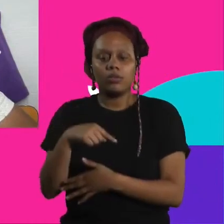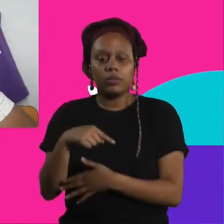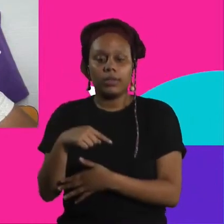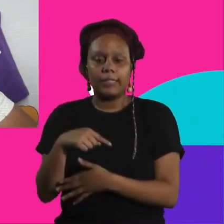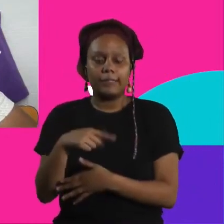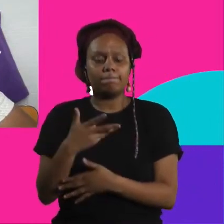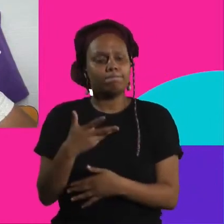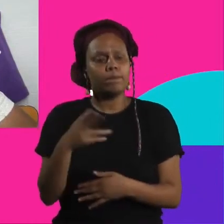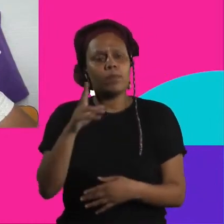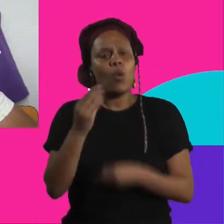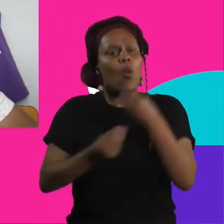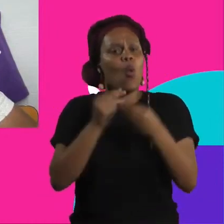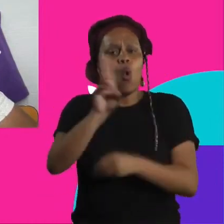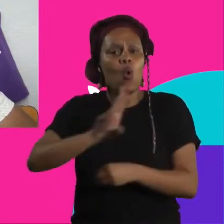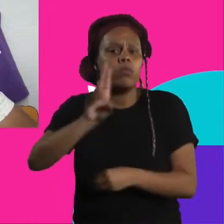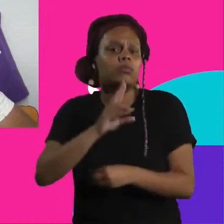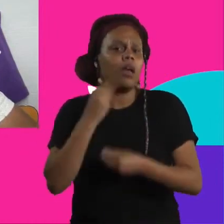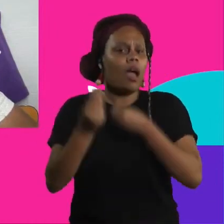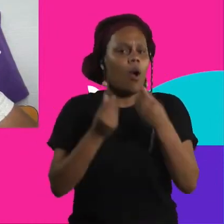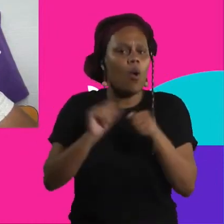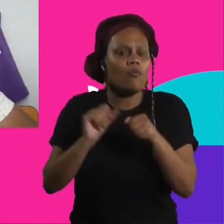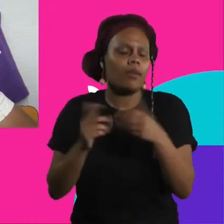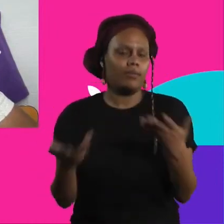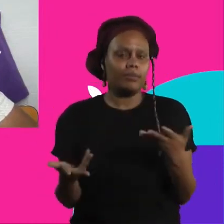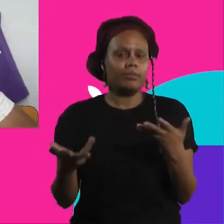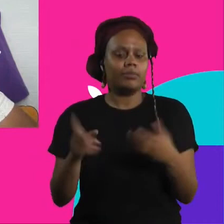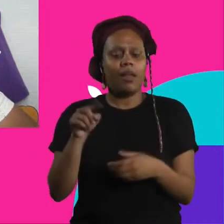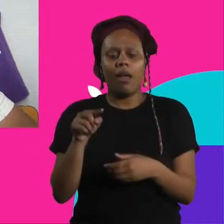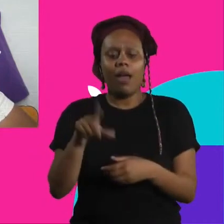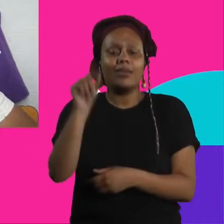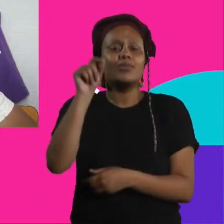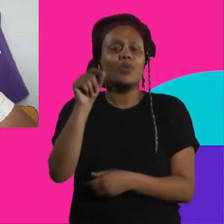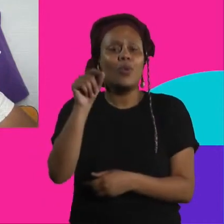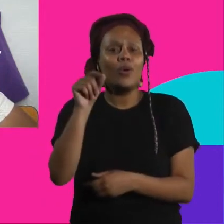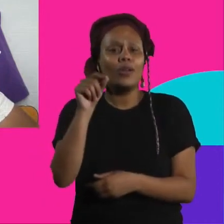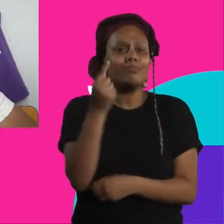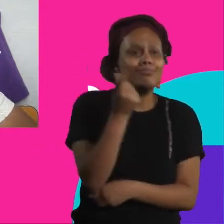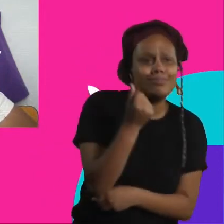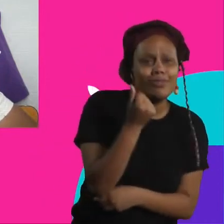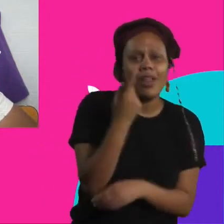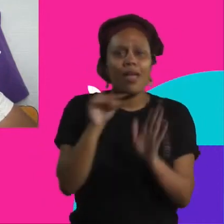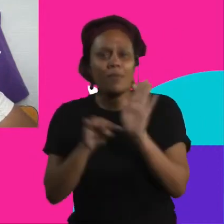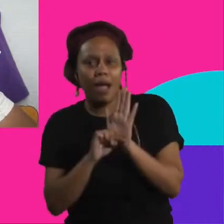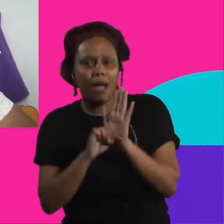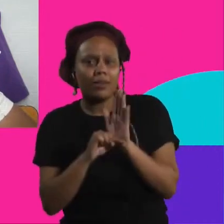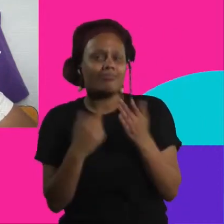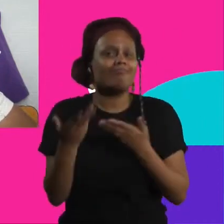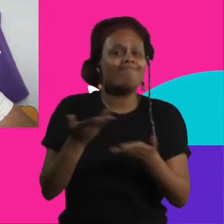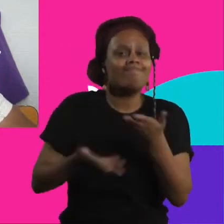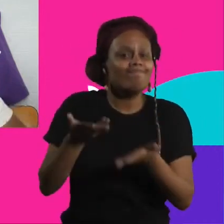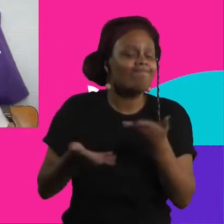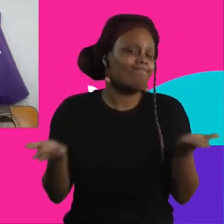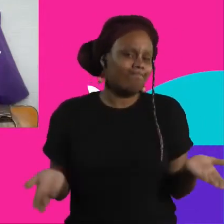vai usar, a forma como você vai pagar, talvez seja simplesmente uma escolha da melhor tarifa ou do melhor atendimento. Mas para uma pessoa na